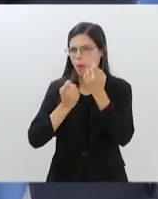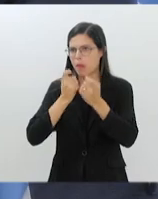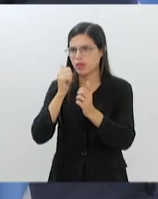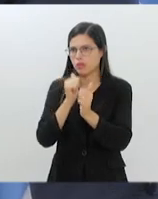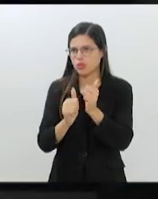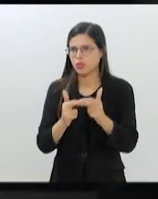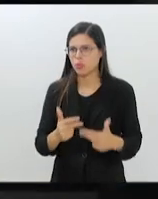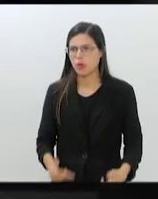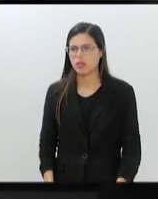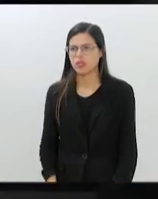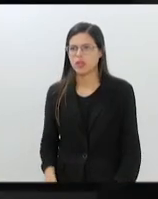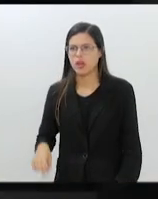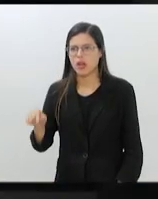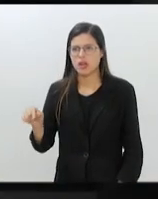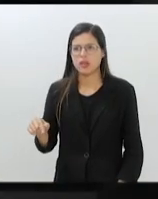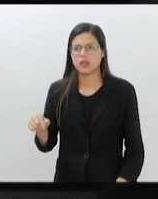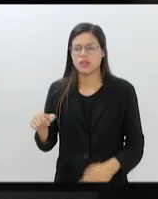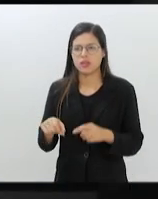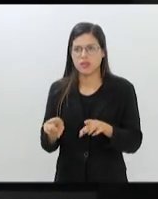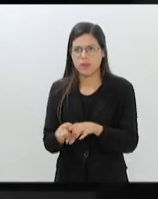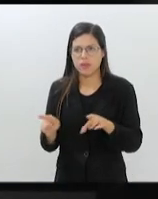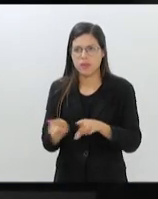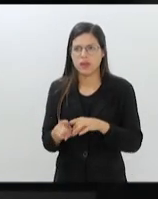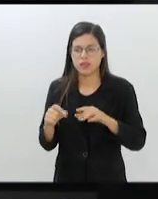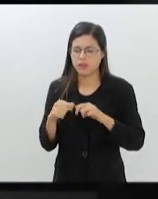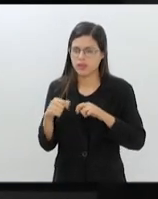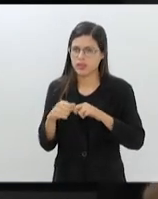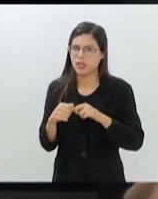construindo uma nova estação de tratamento